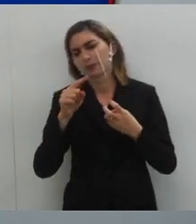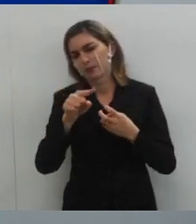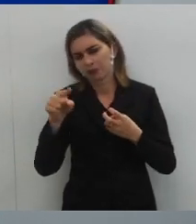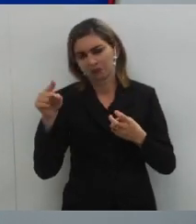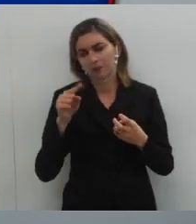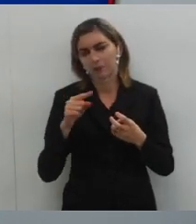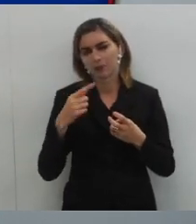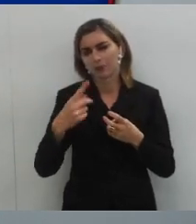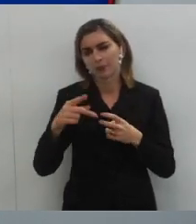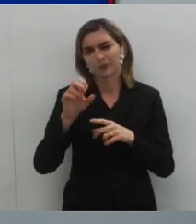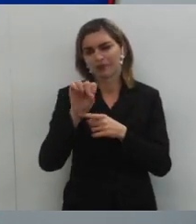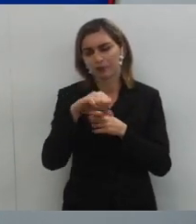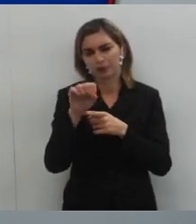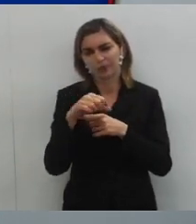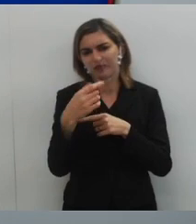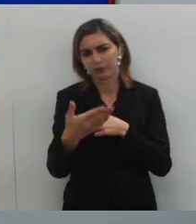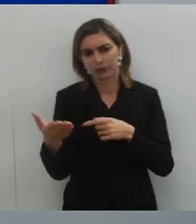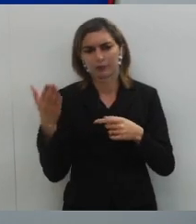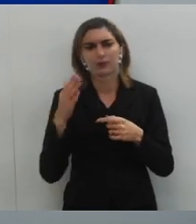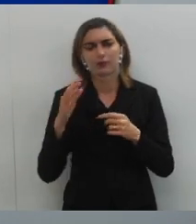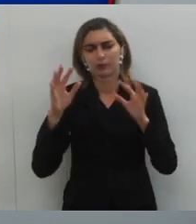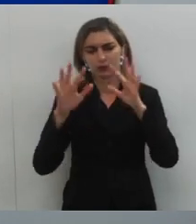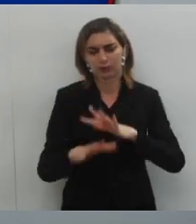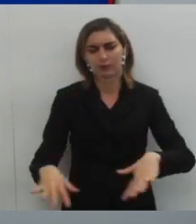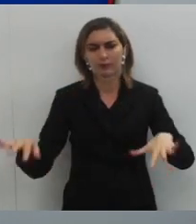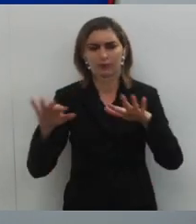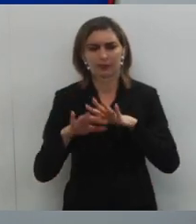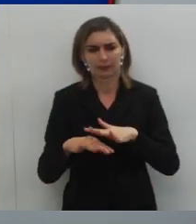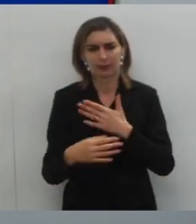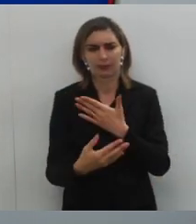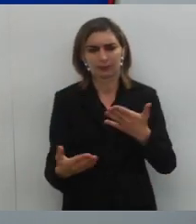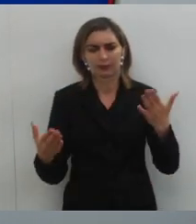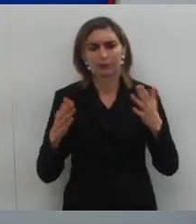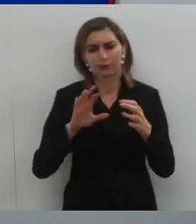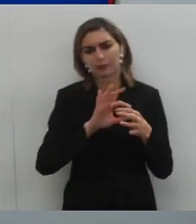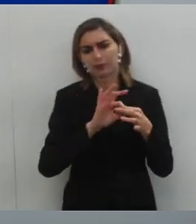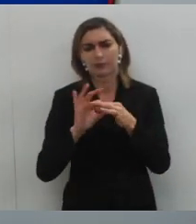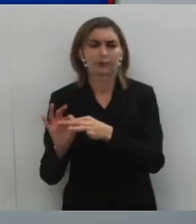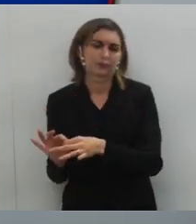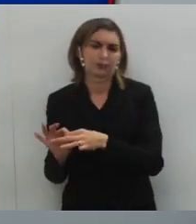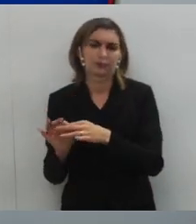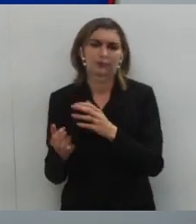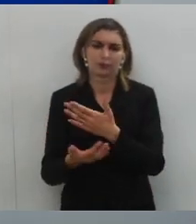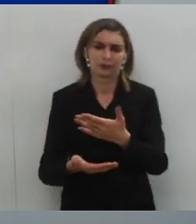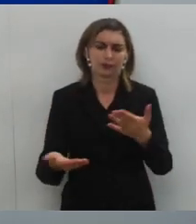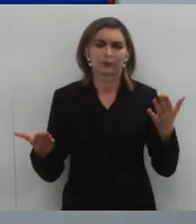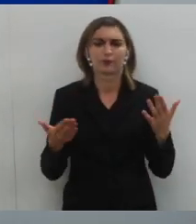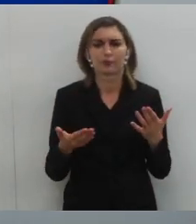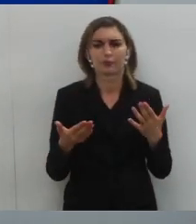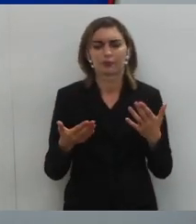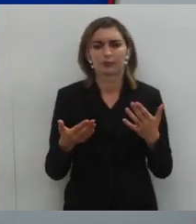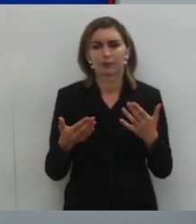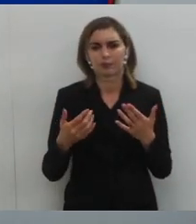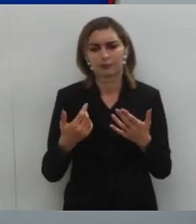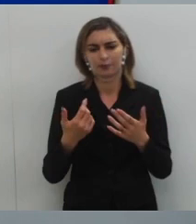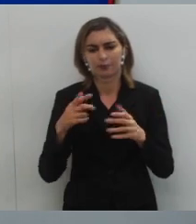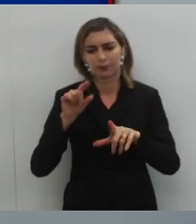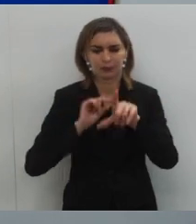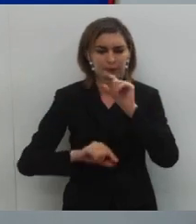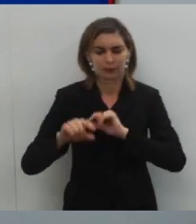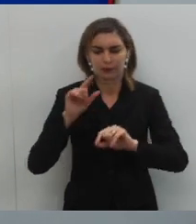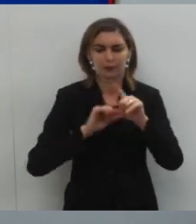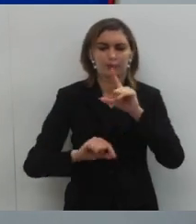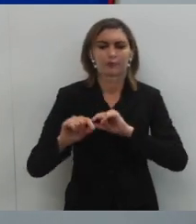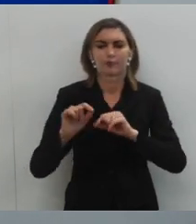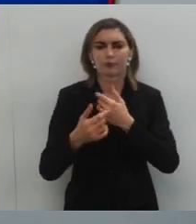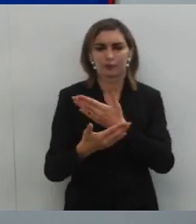perceber esse sujeito de uma forma geral pelo contexto, pelos